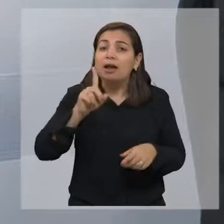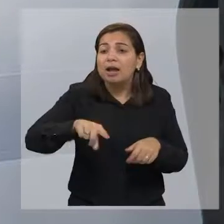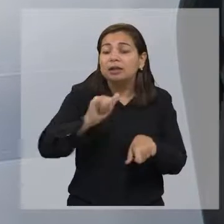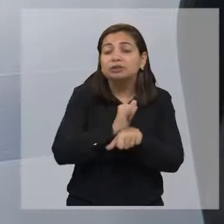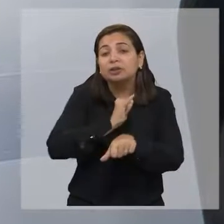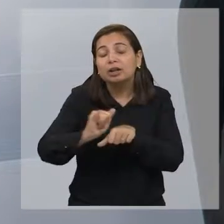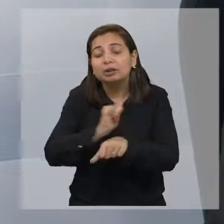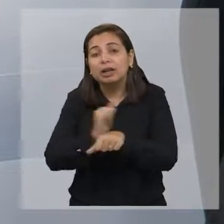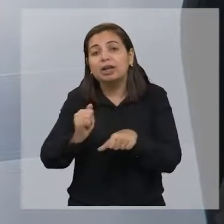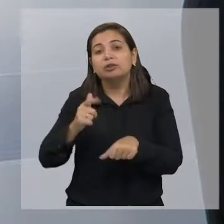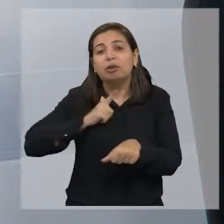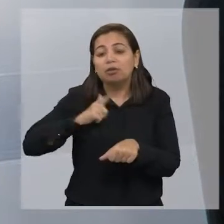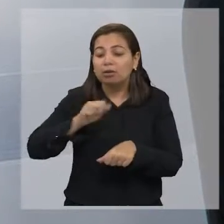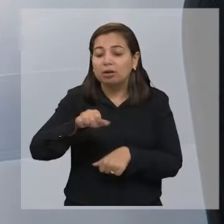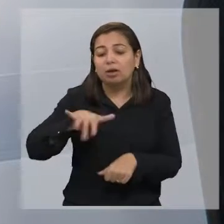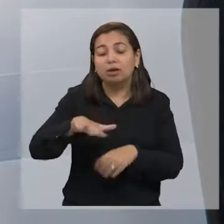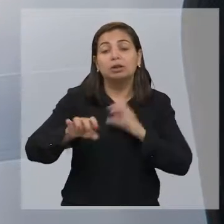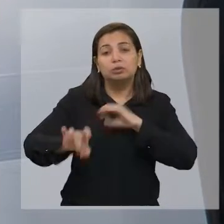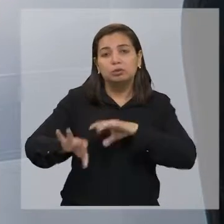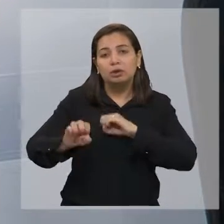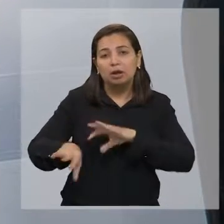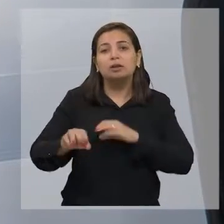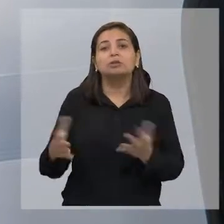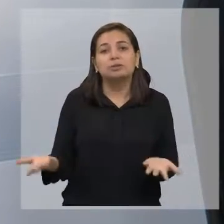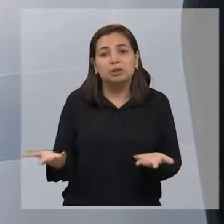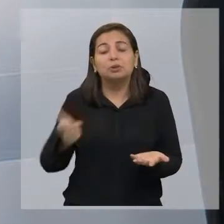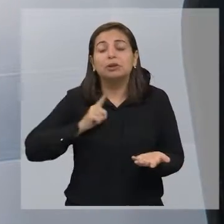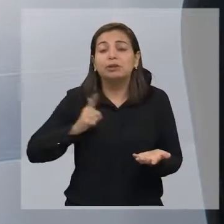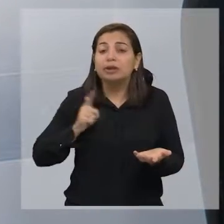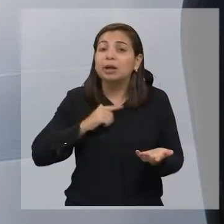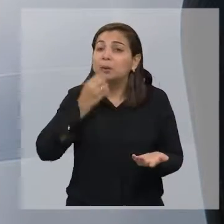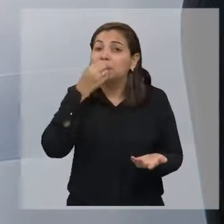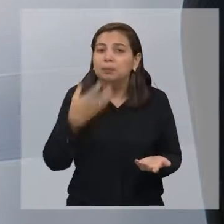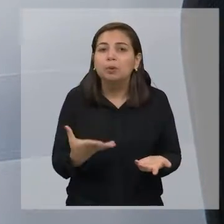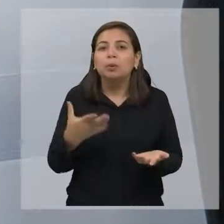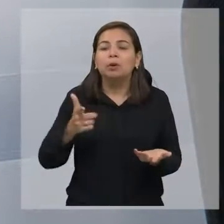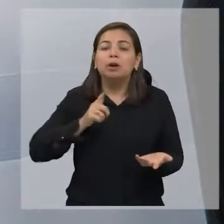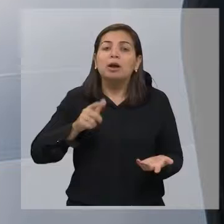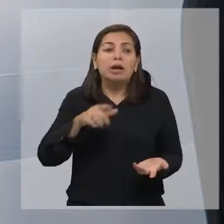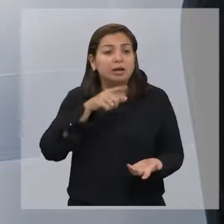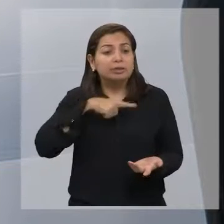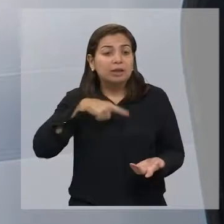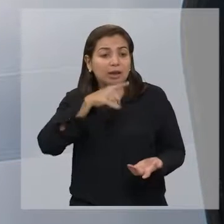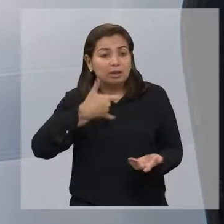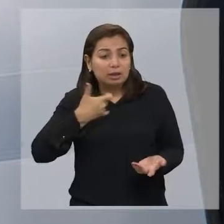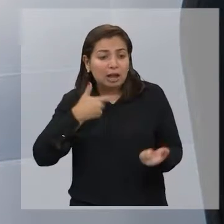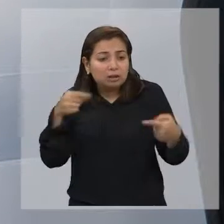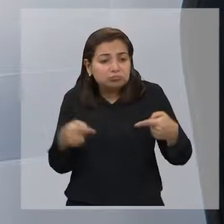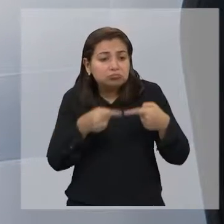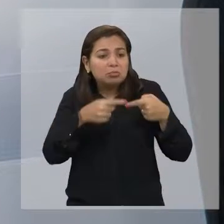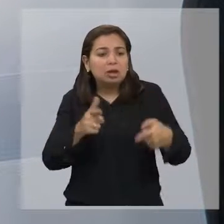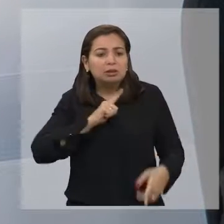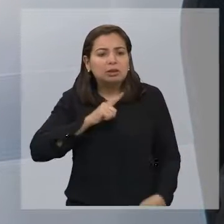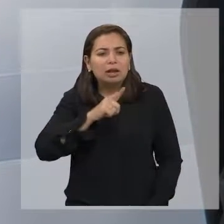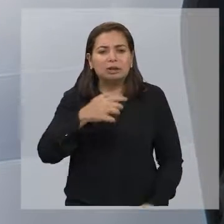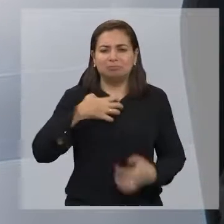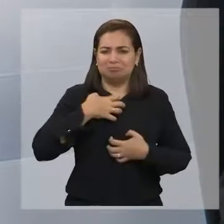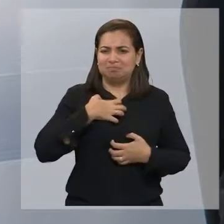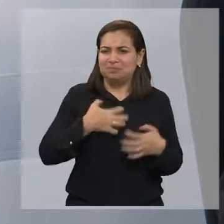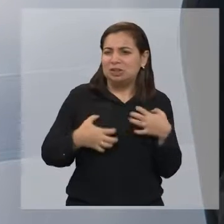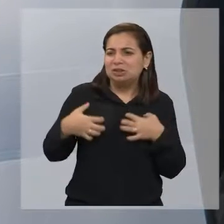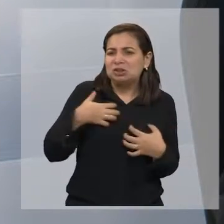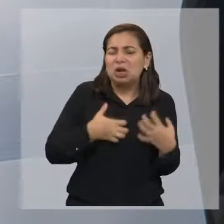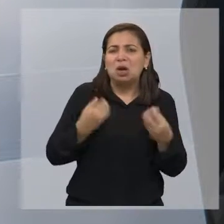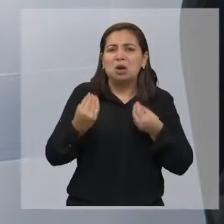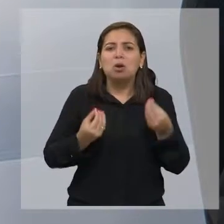entre o aluno e a série em que ele frequenta, em que ele não se sinta um estranho na sala de aula. Existem mecanismos muito